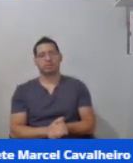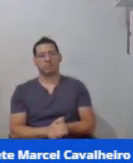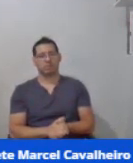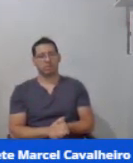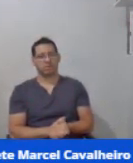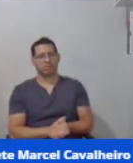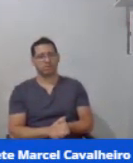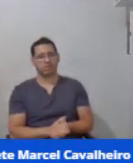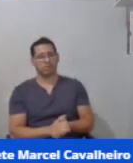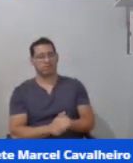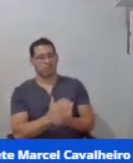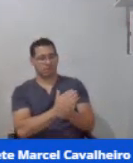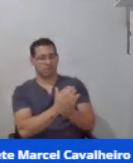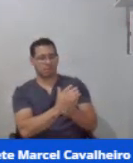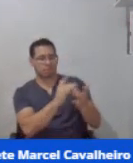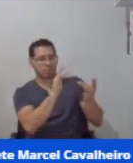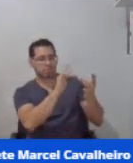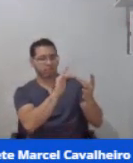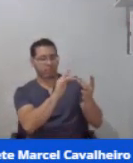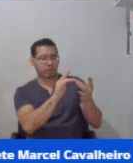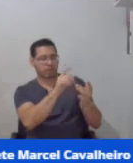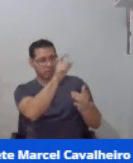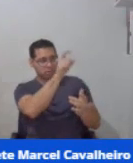tocante às habilidades de pré-requisito,